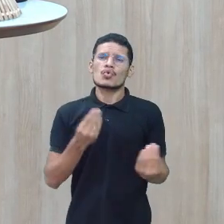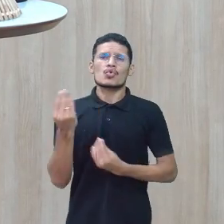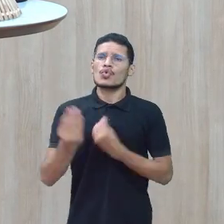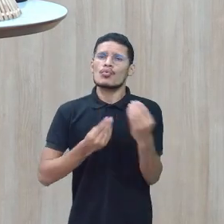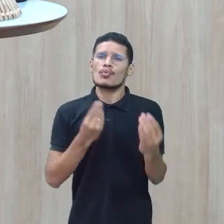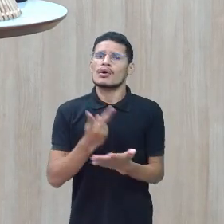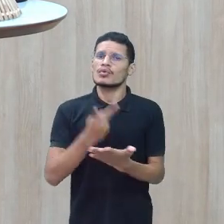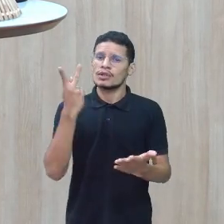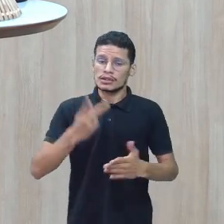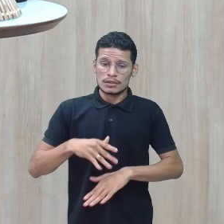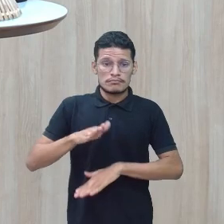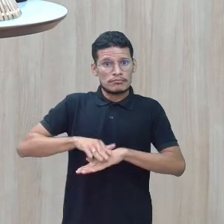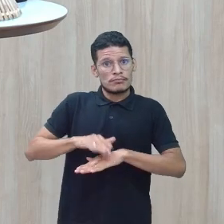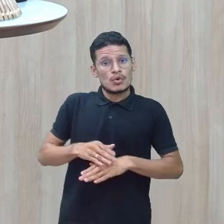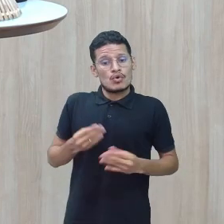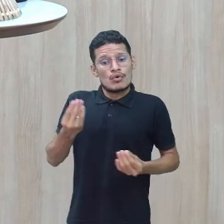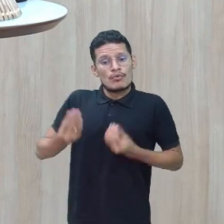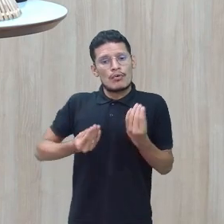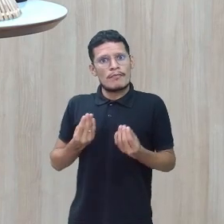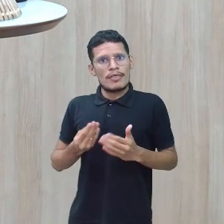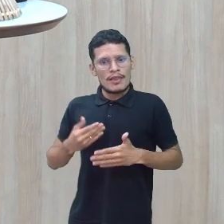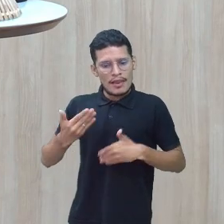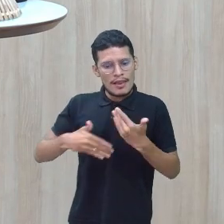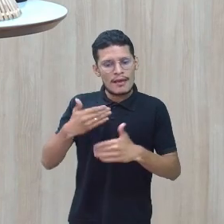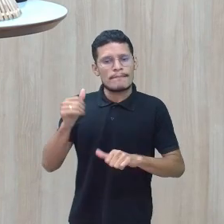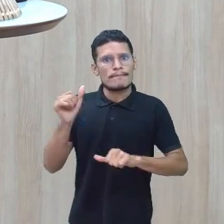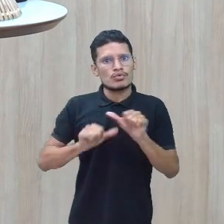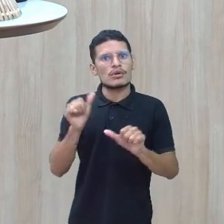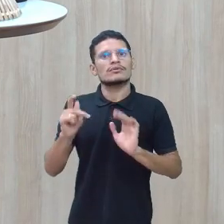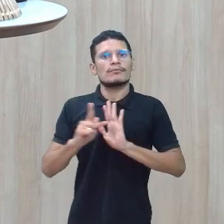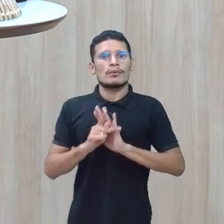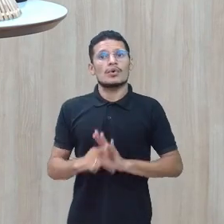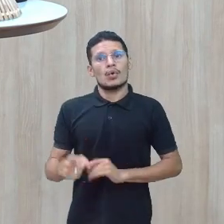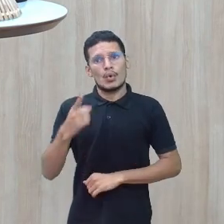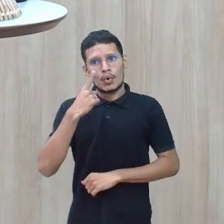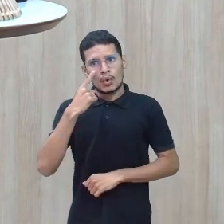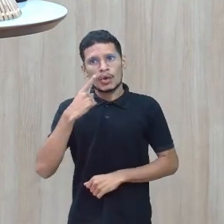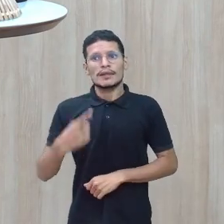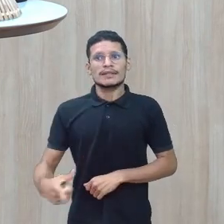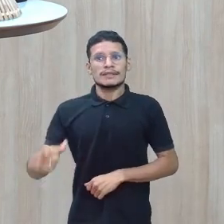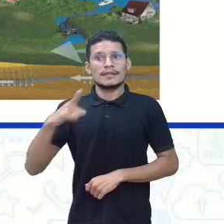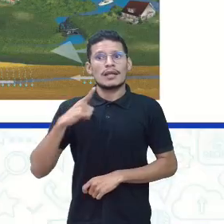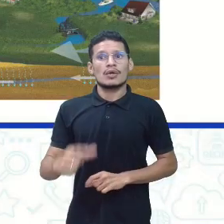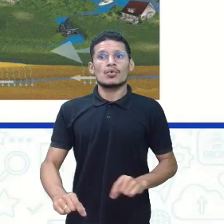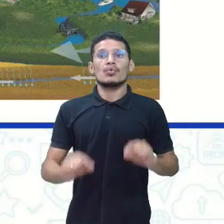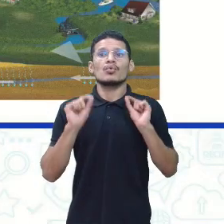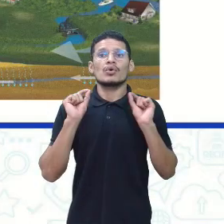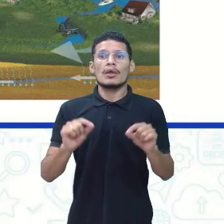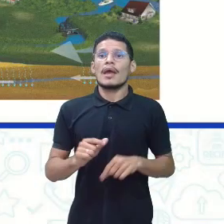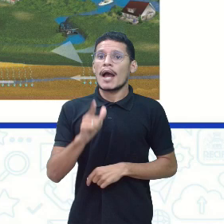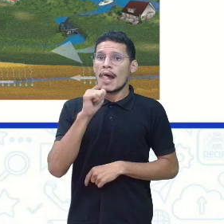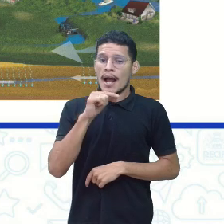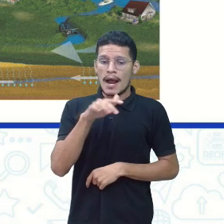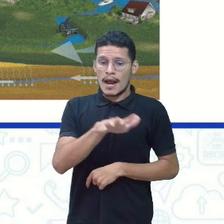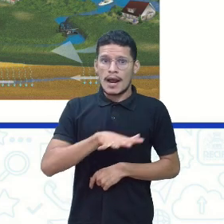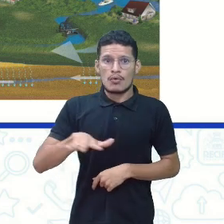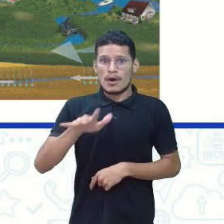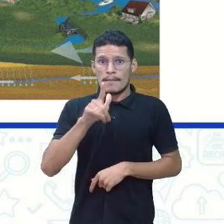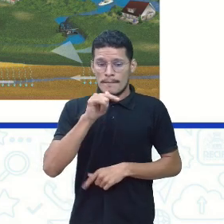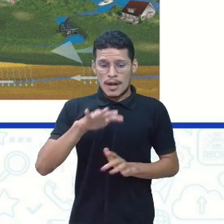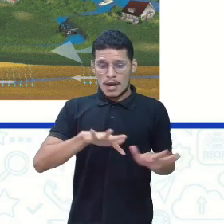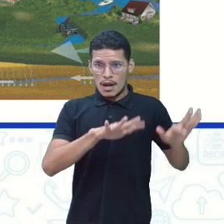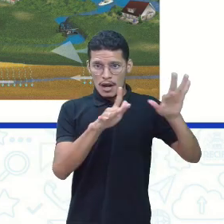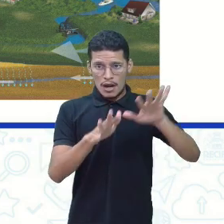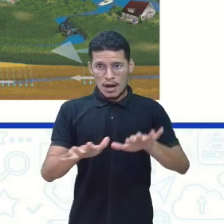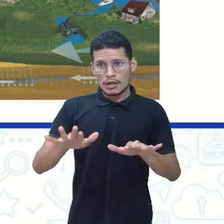realmente toda essa transformação, toda essa mudança de estado? Então, aqui nós vemos água nos mares,